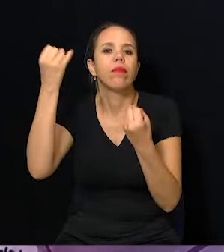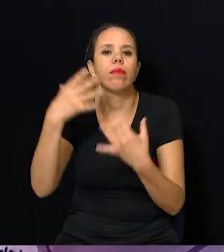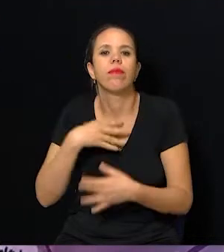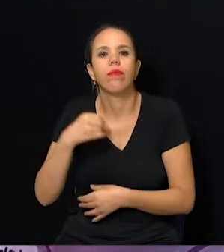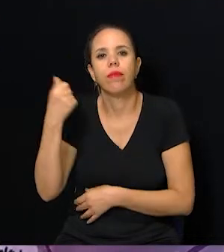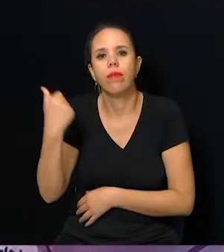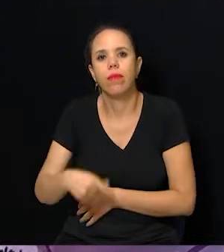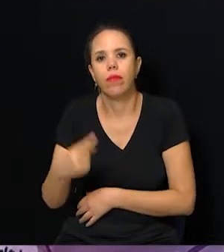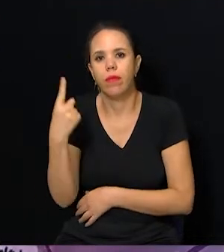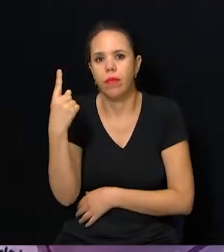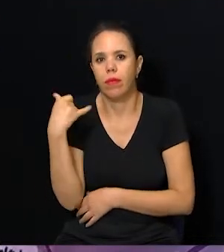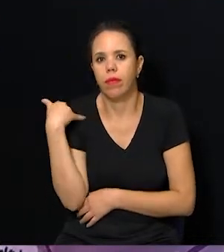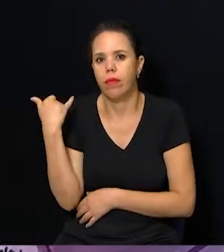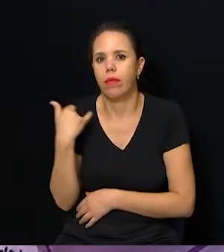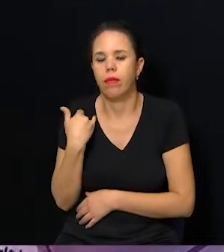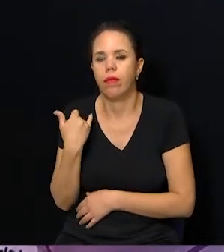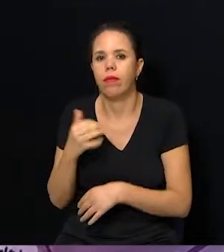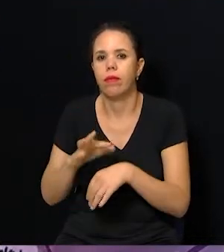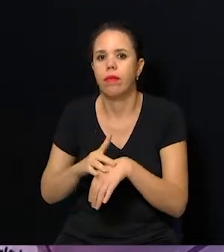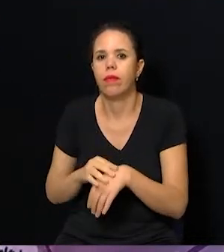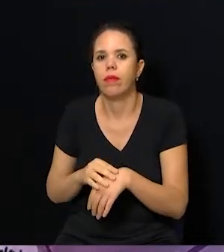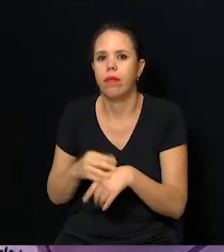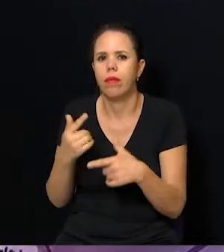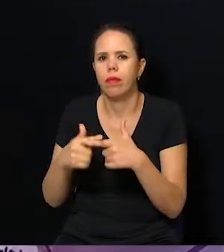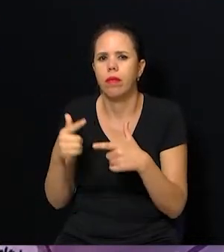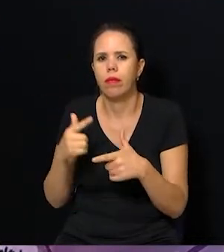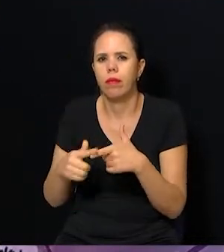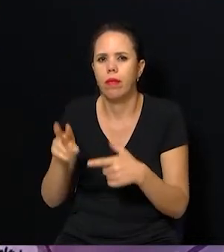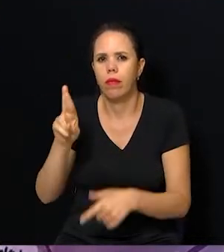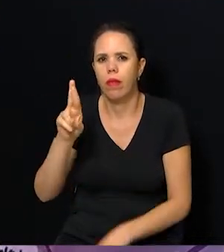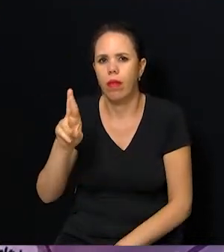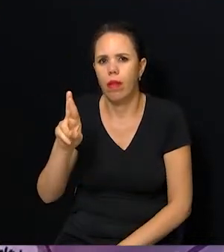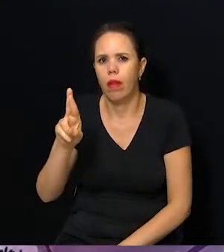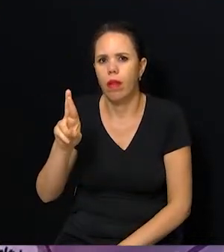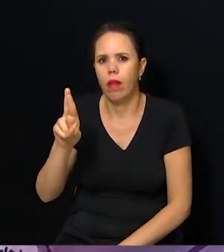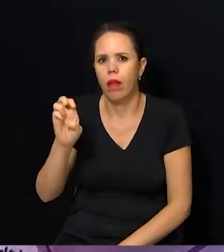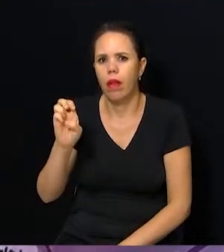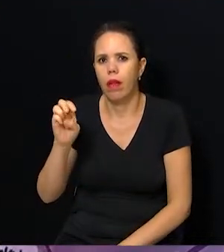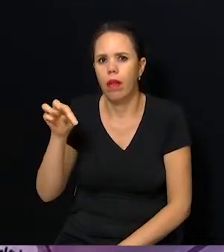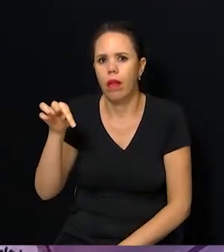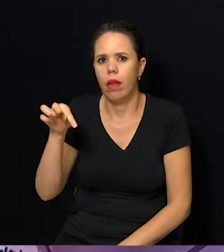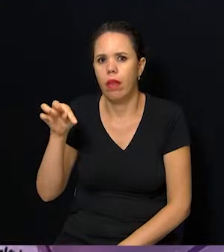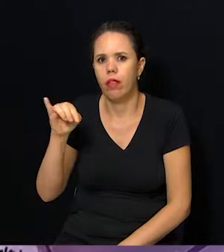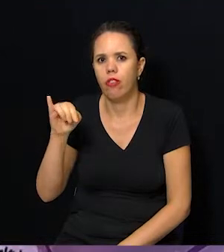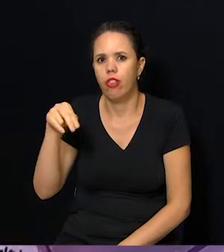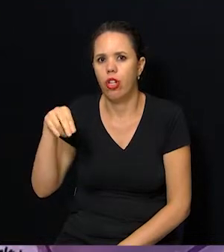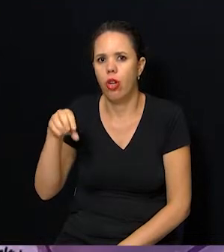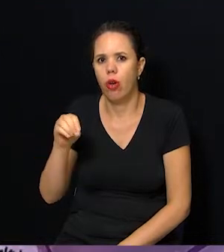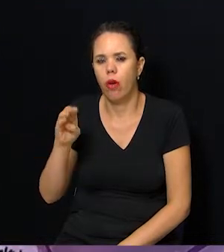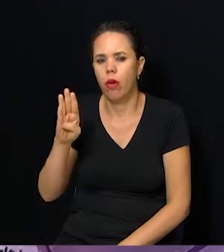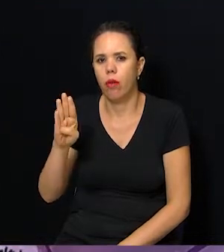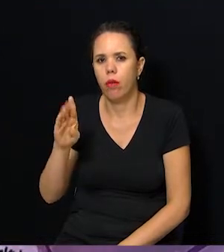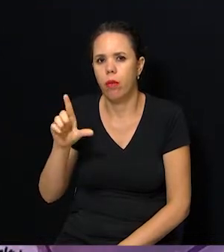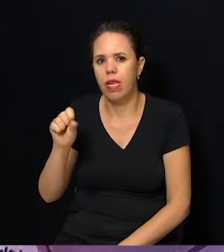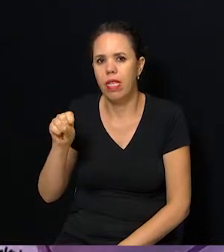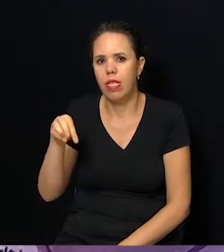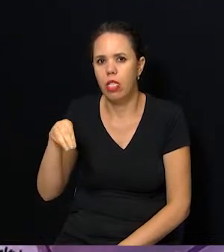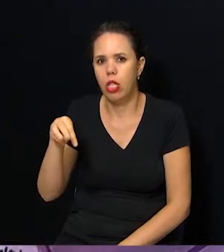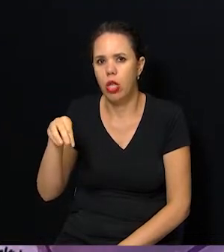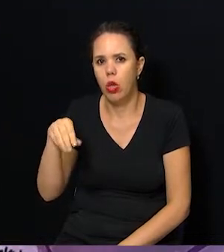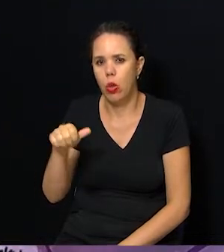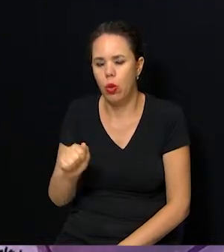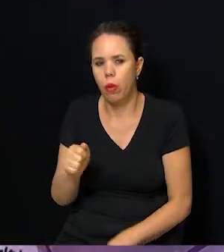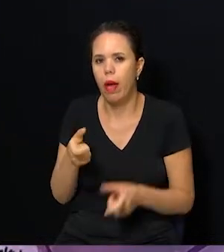filha dele, de 1 ano, está com retinoblastoma. Esse é um câncer que dá nos olhos e é